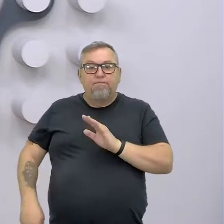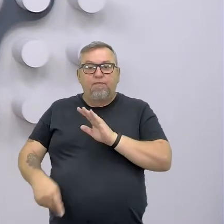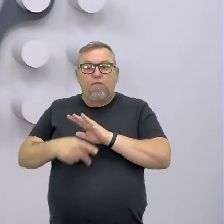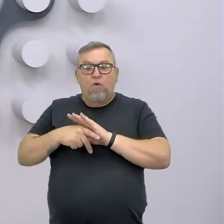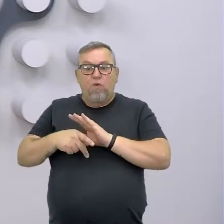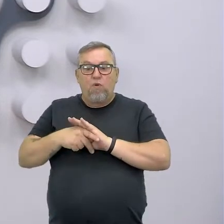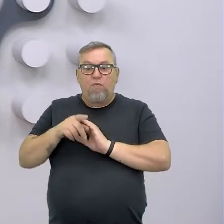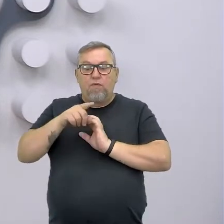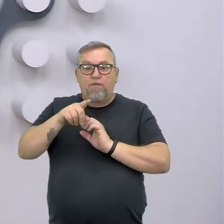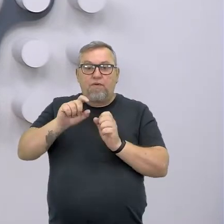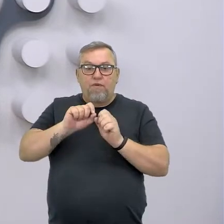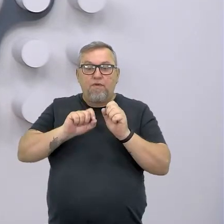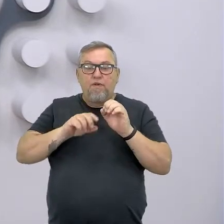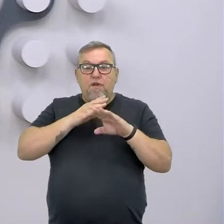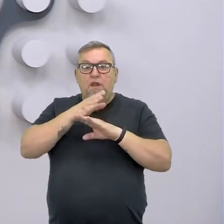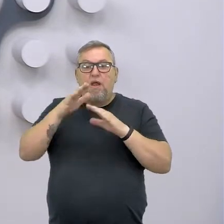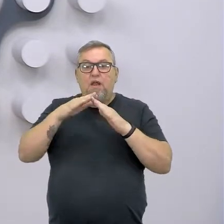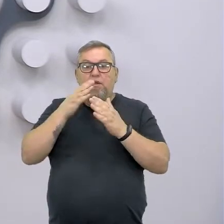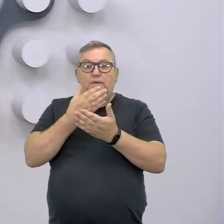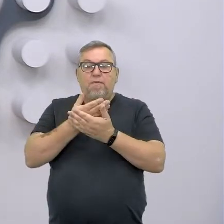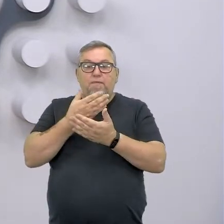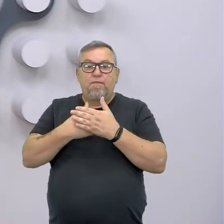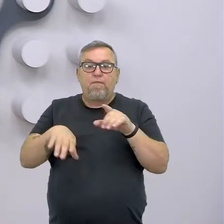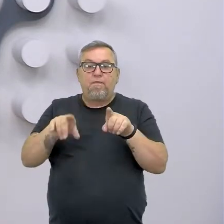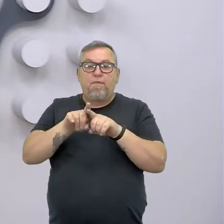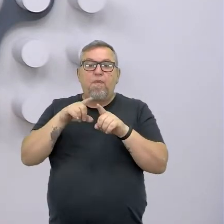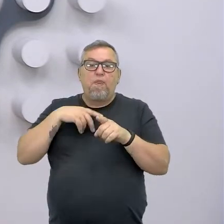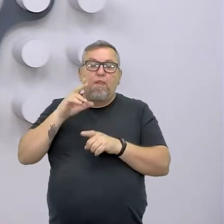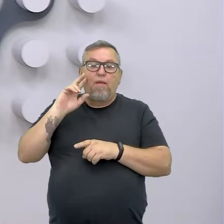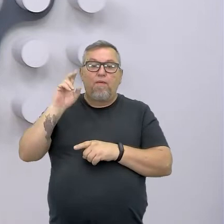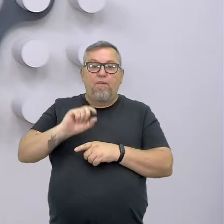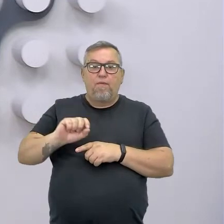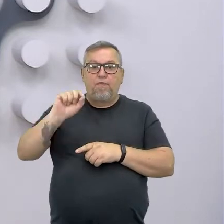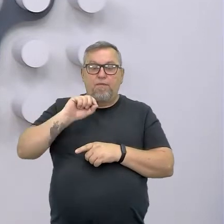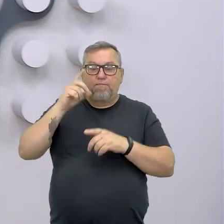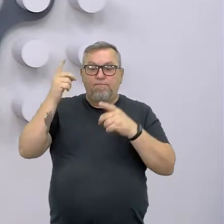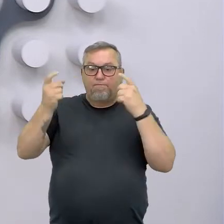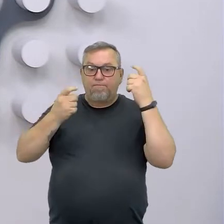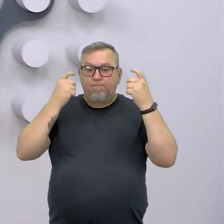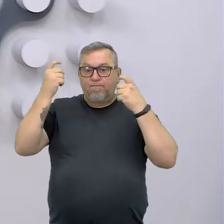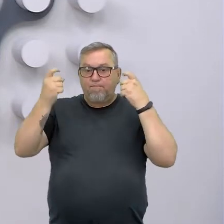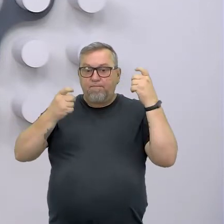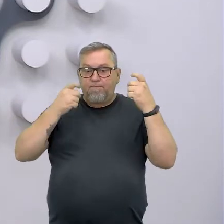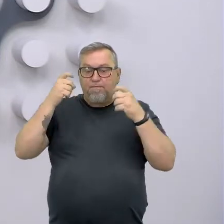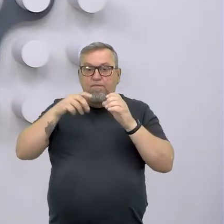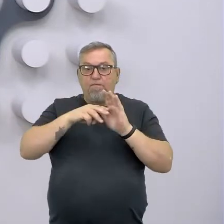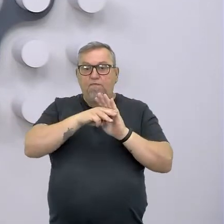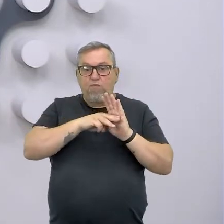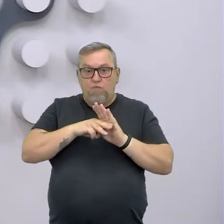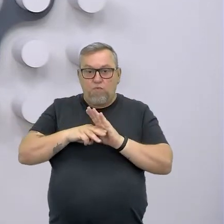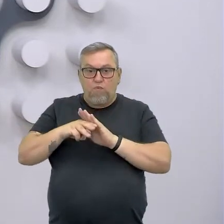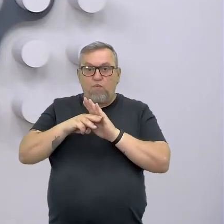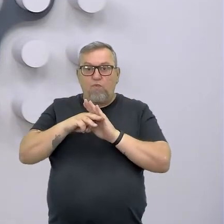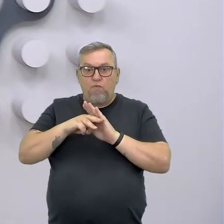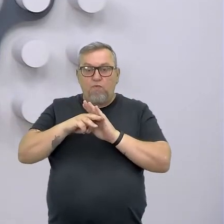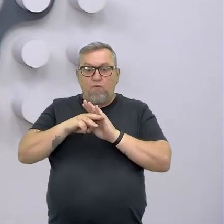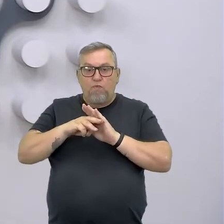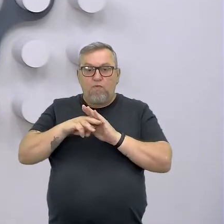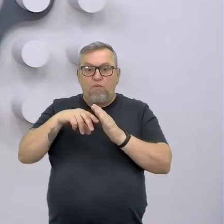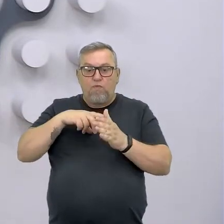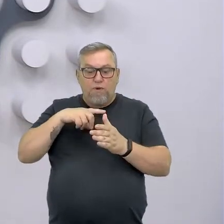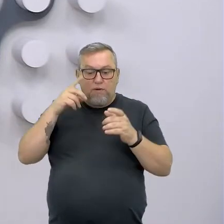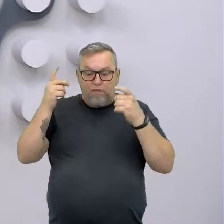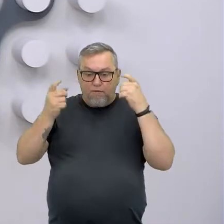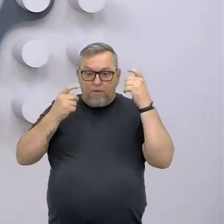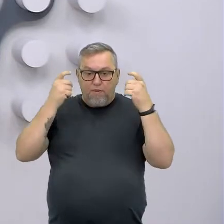e você que está na escola também, deve se pautar por uma preocupação metodológica, né? Ou seja, a gente tem que se